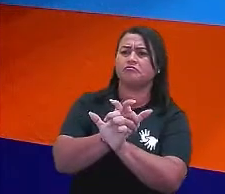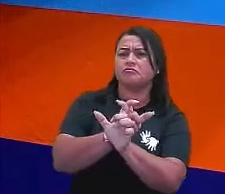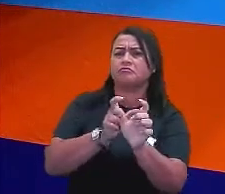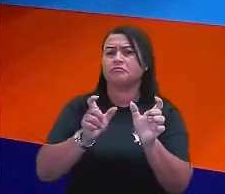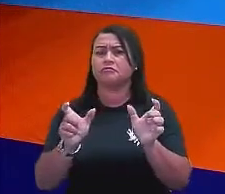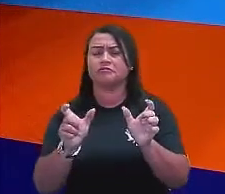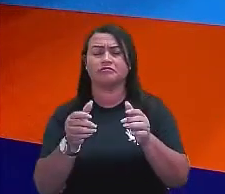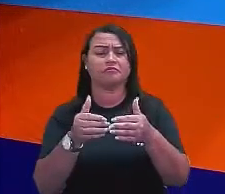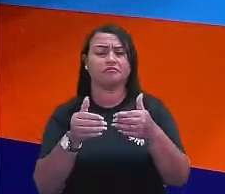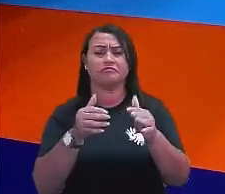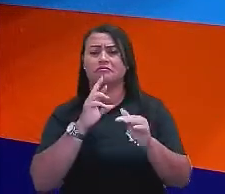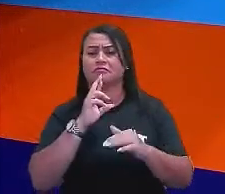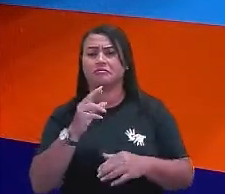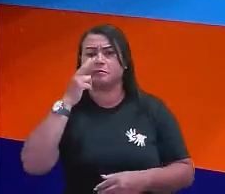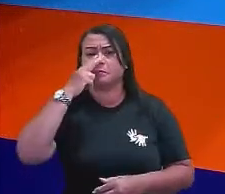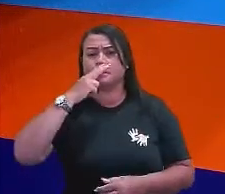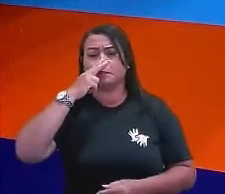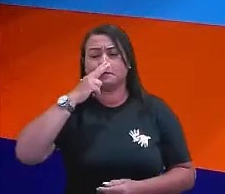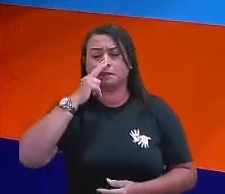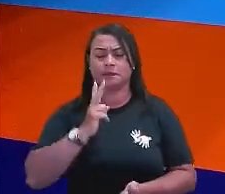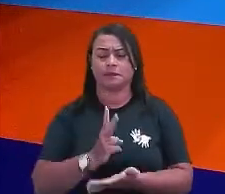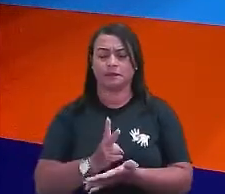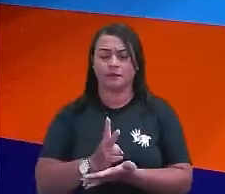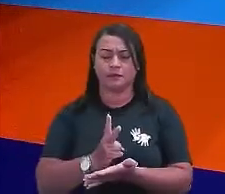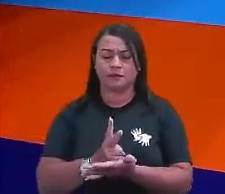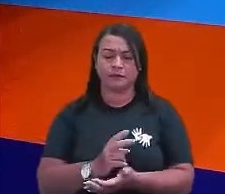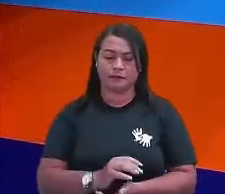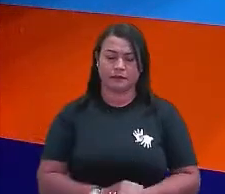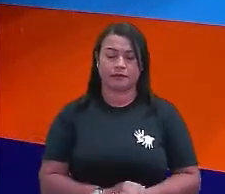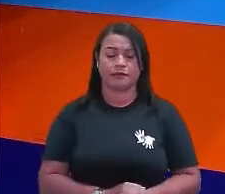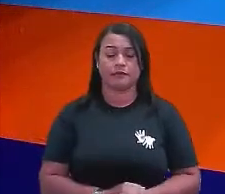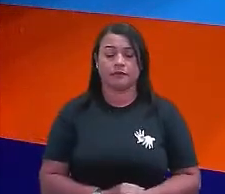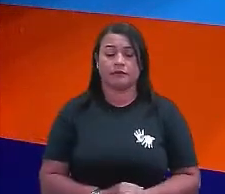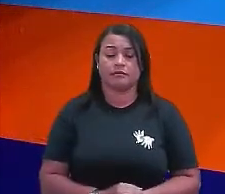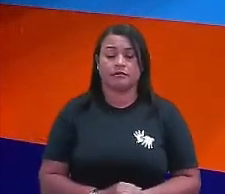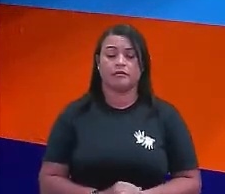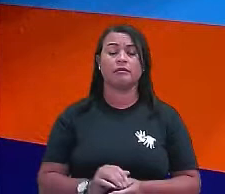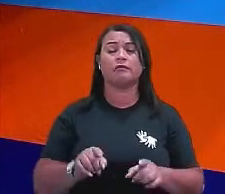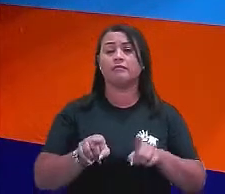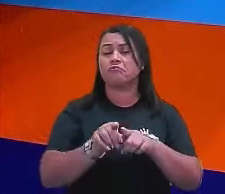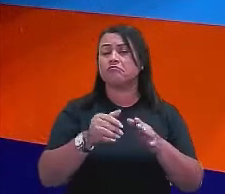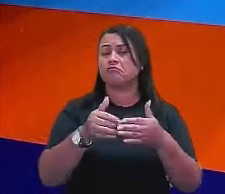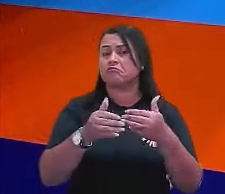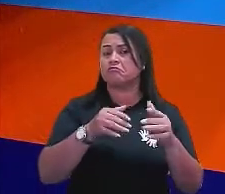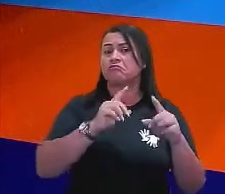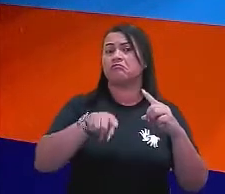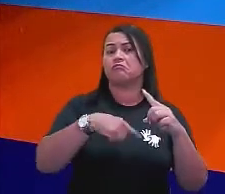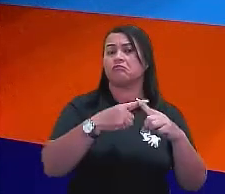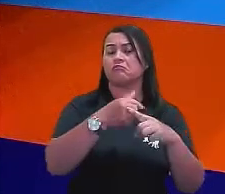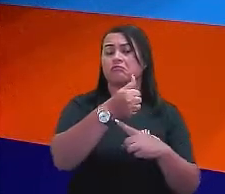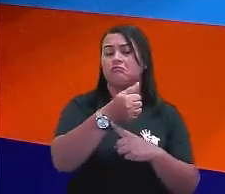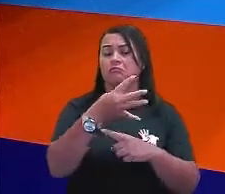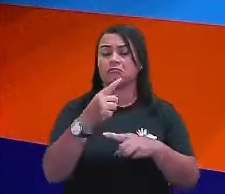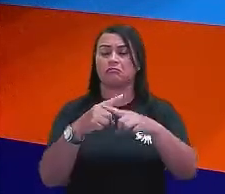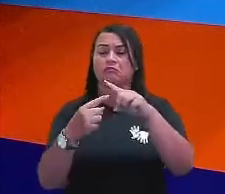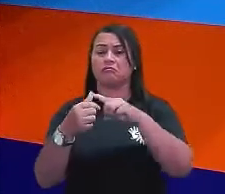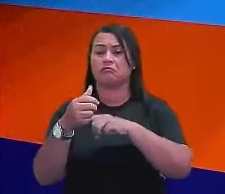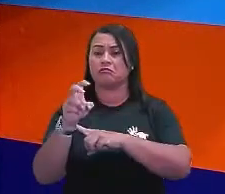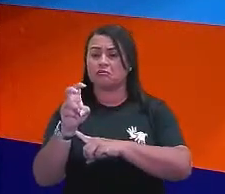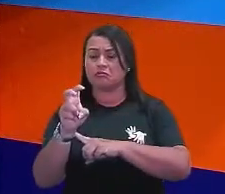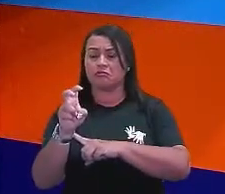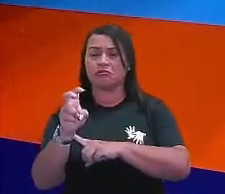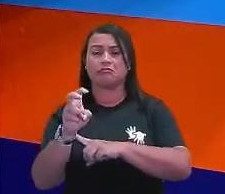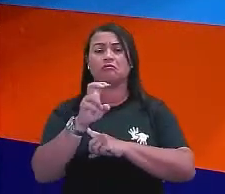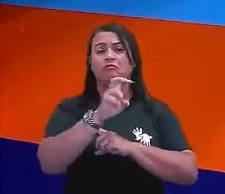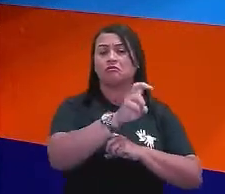vai alterar o produto, tá? E aí, tanto faz eu multiplicar 14 vezes 5